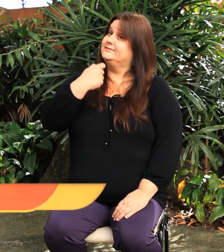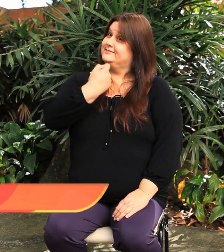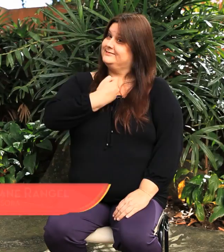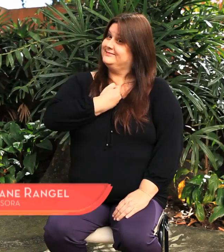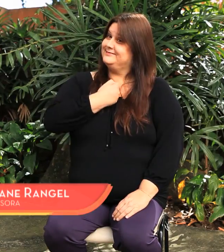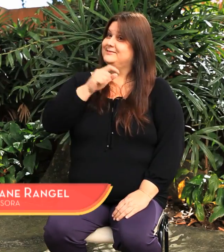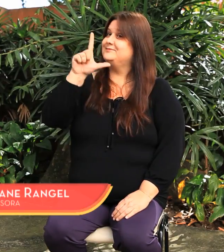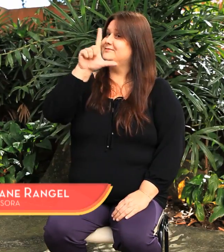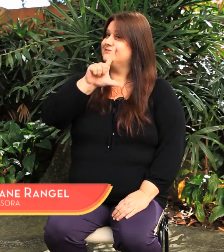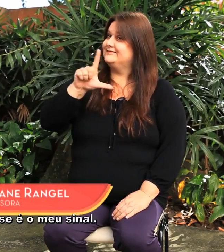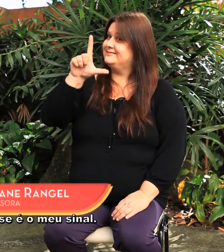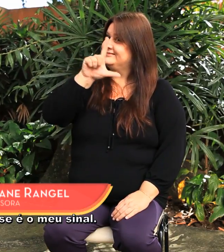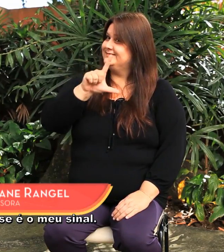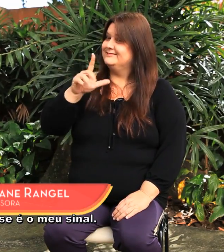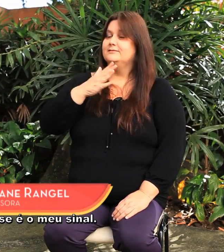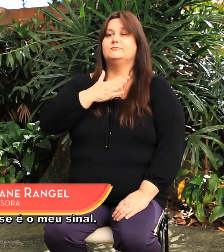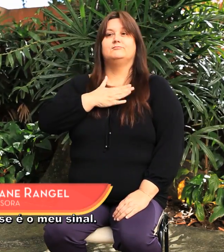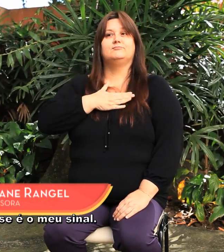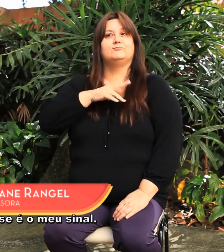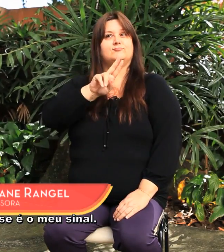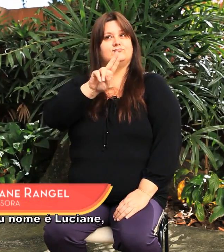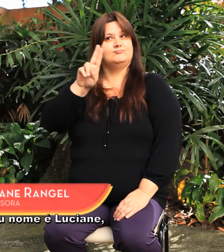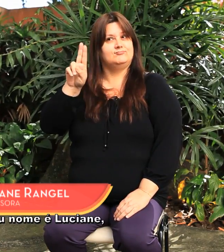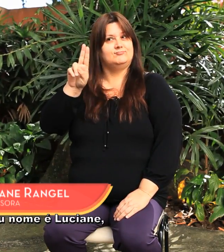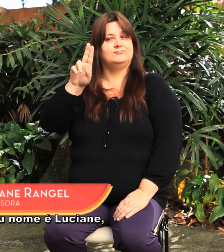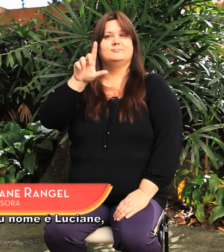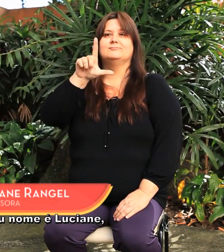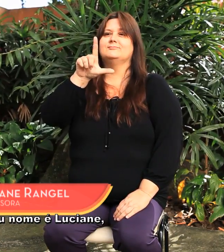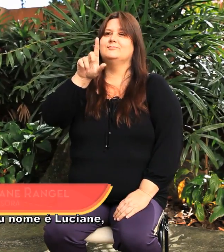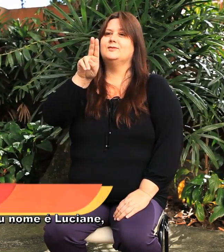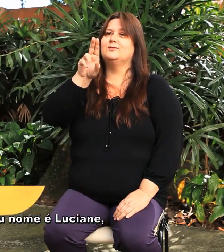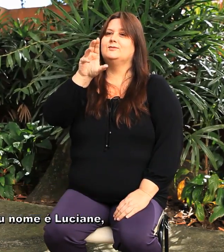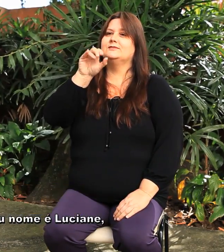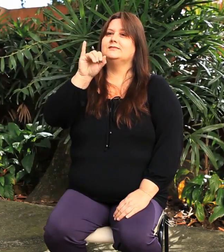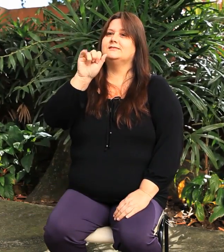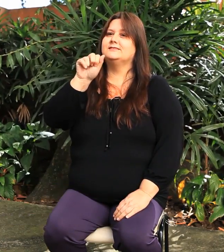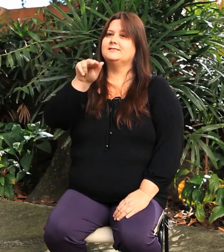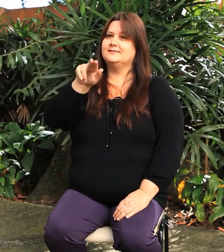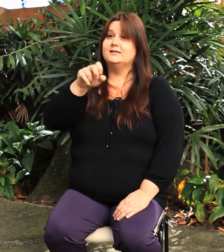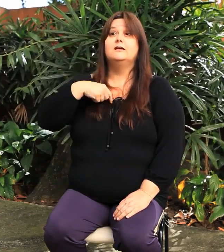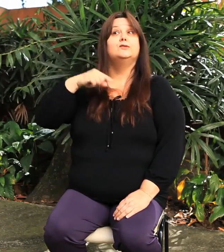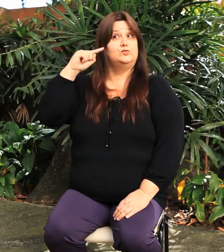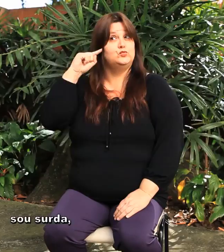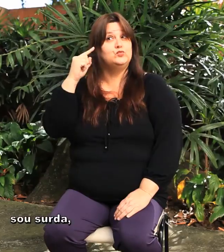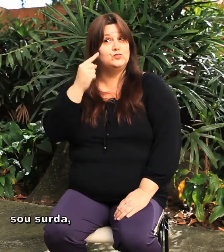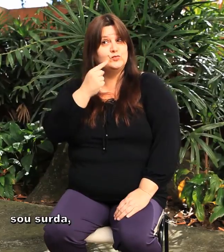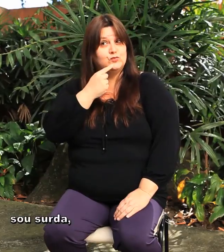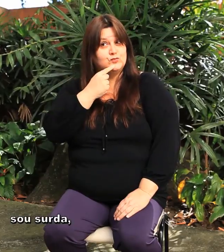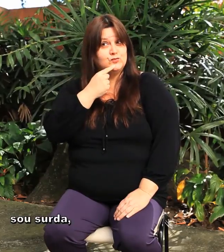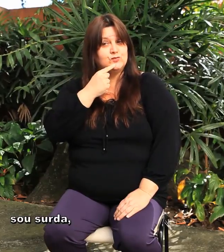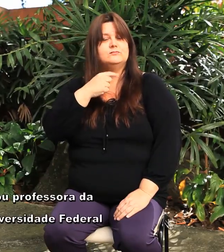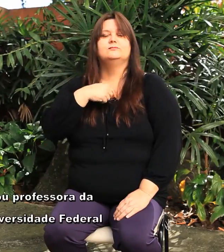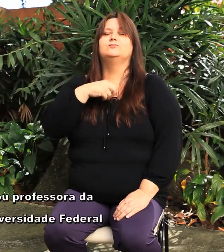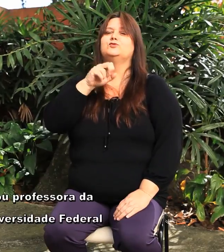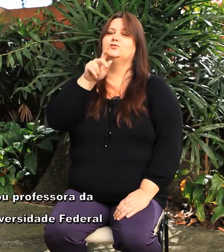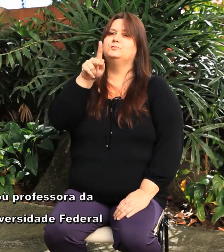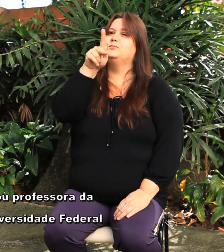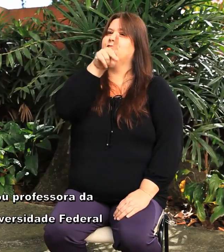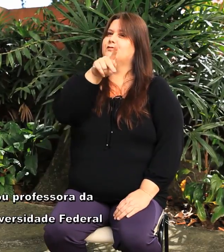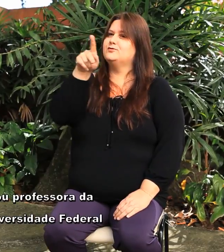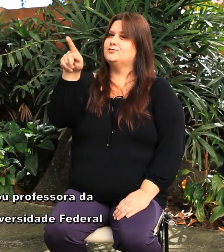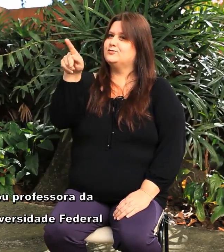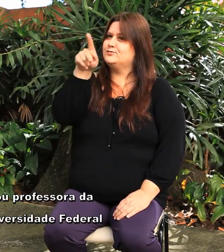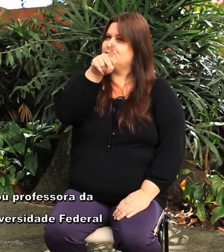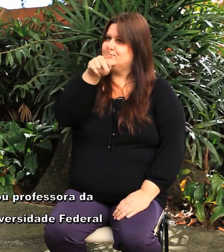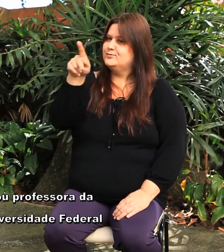Voz interpreta. Esse é o meu sinal. Meu nome é Luciane. Sou surda, sou professora